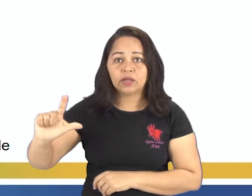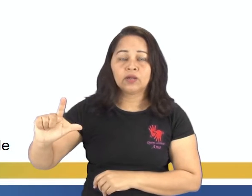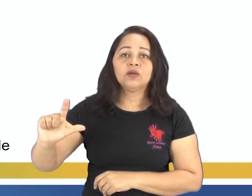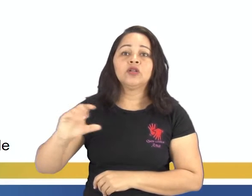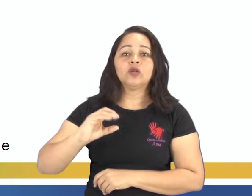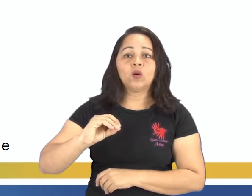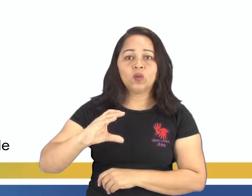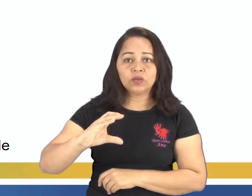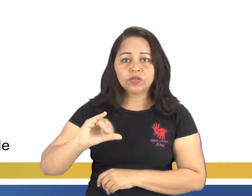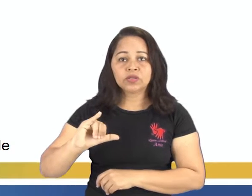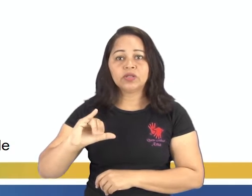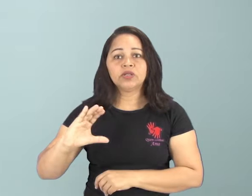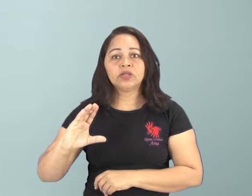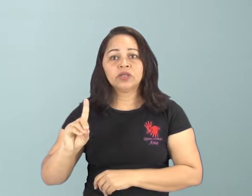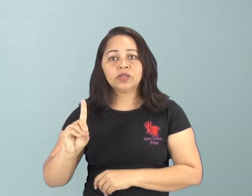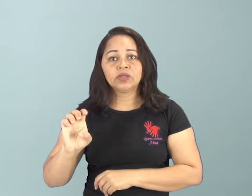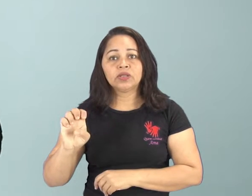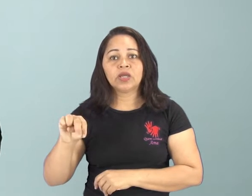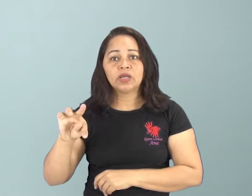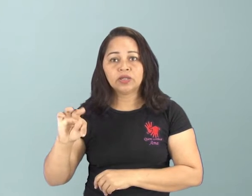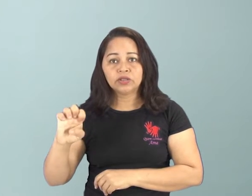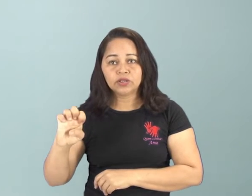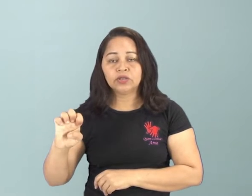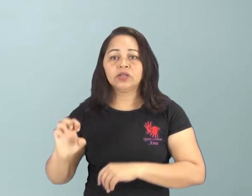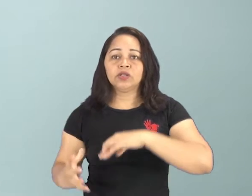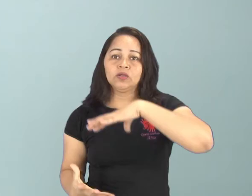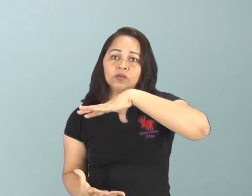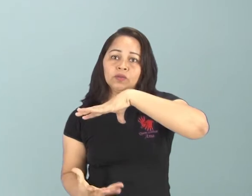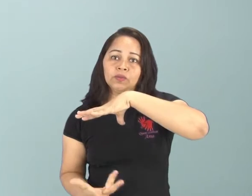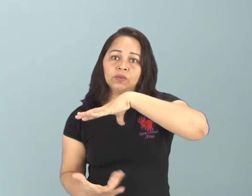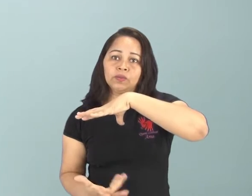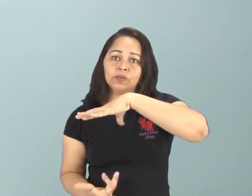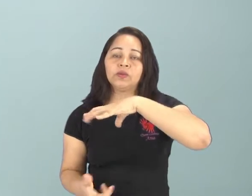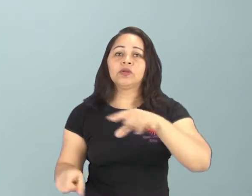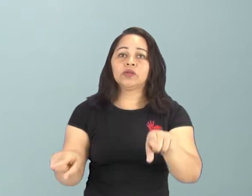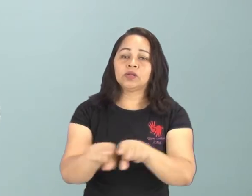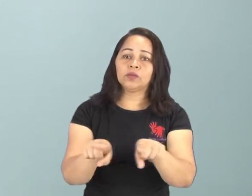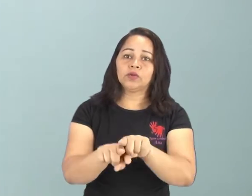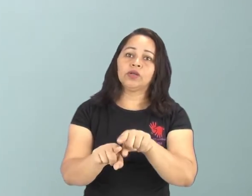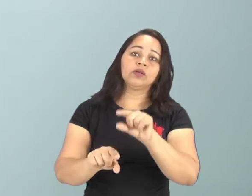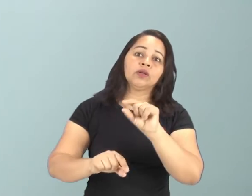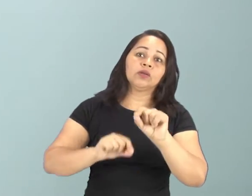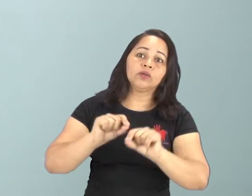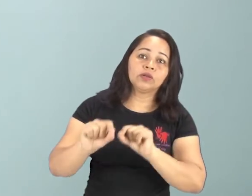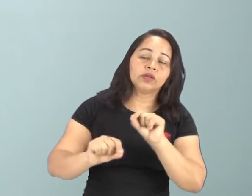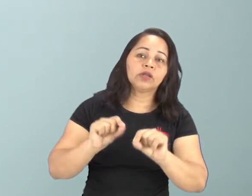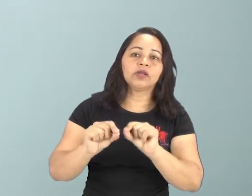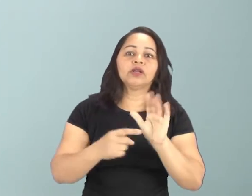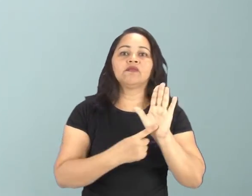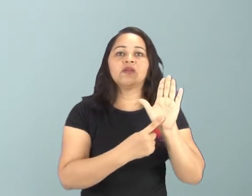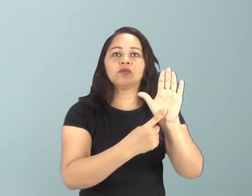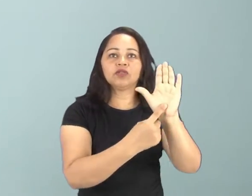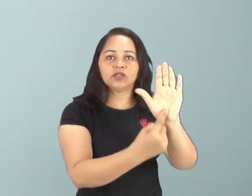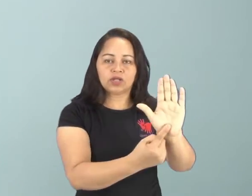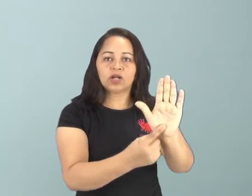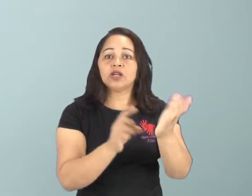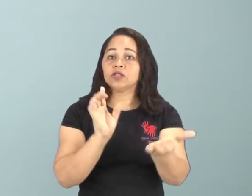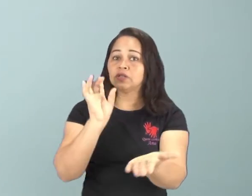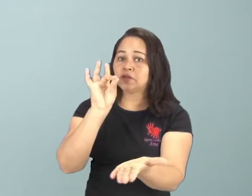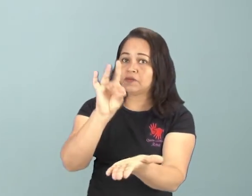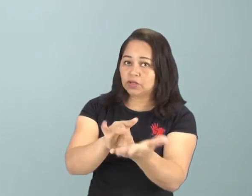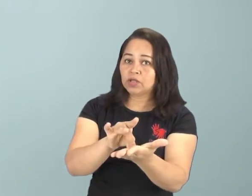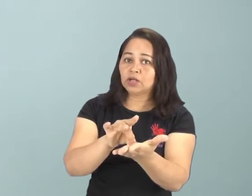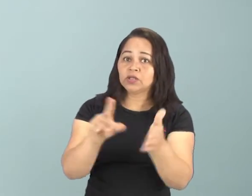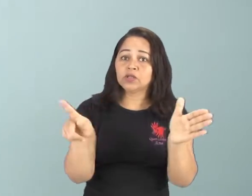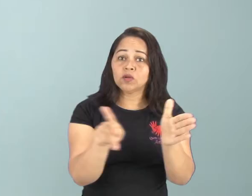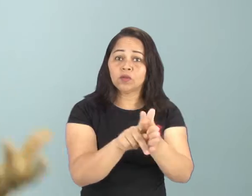do Ocidente e tal. Então as pessoas agora estão tendo muito mais acesso, e aí ele vai retratar essa realidade